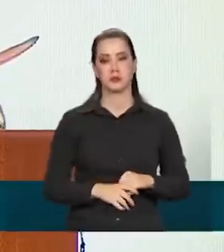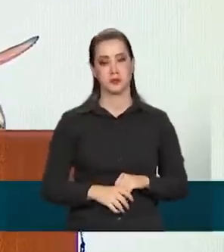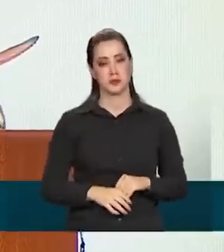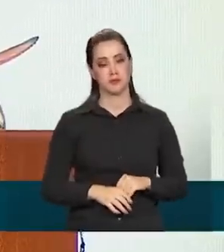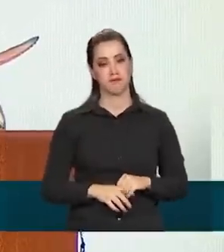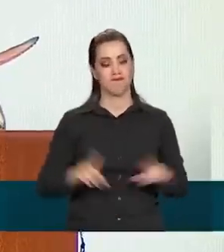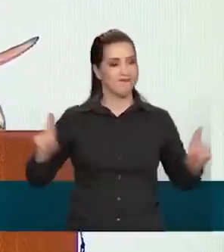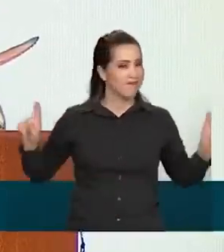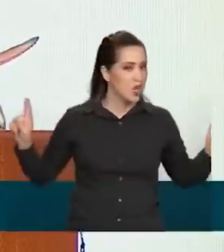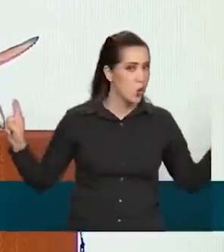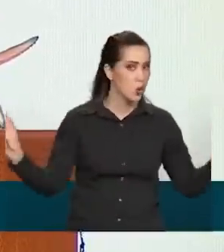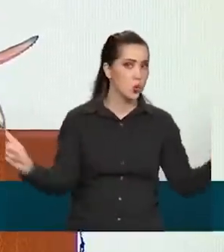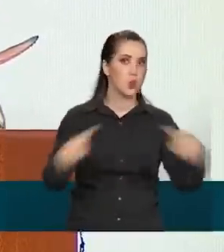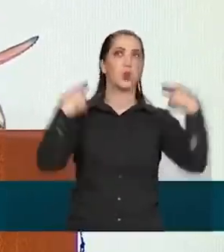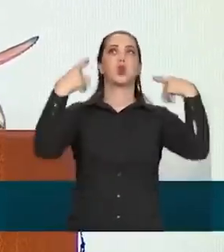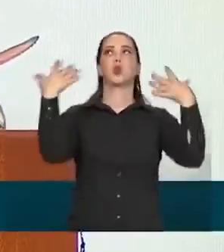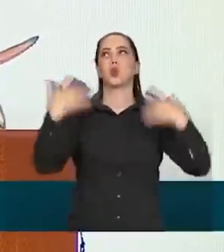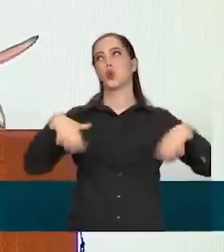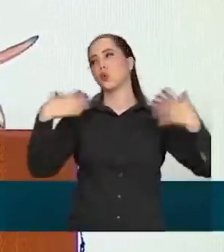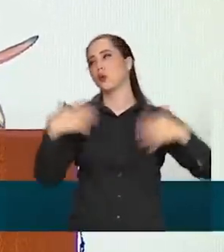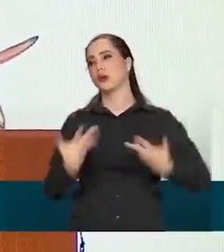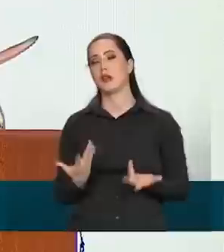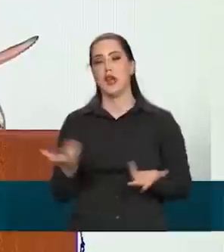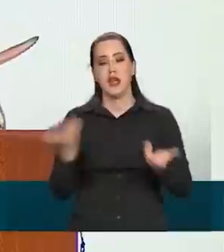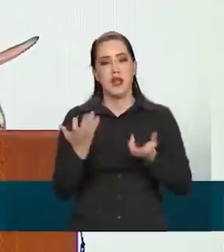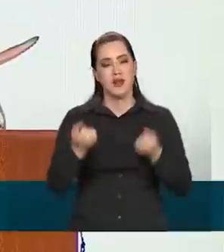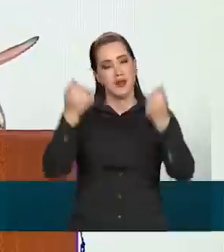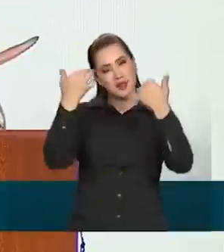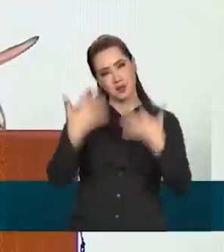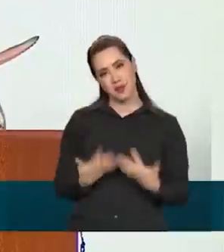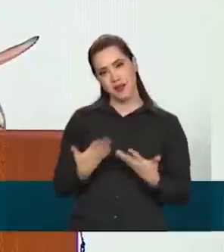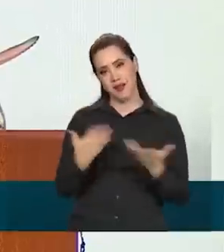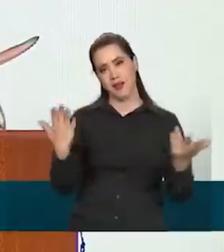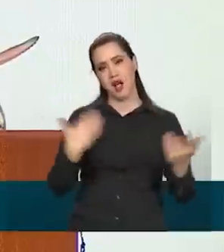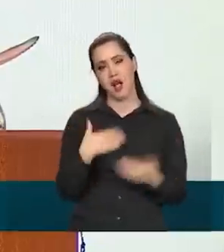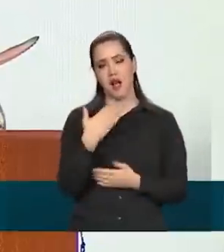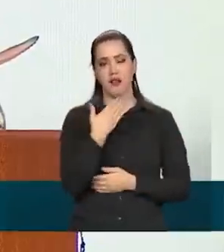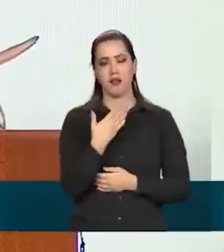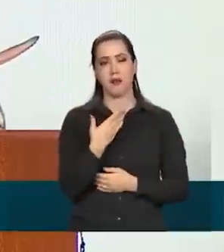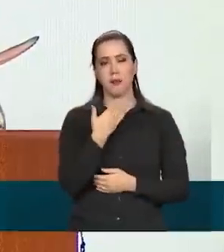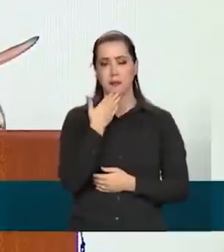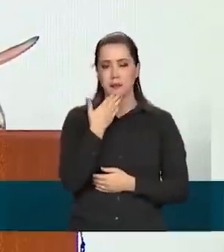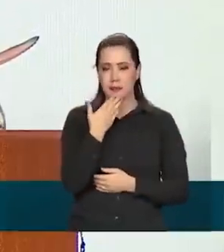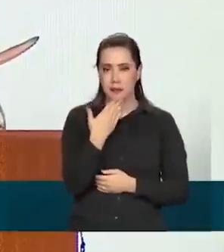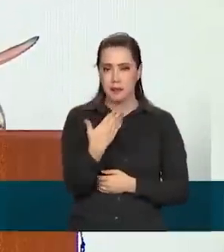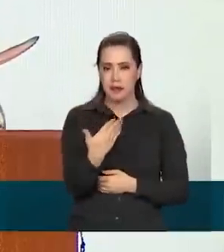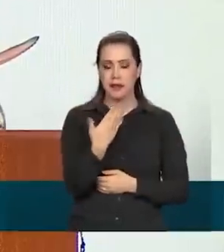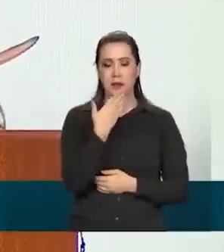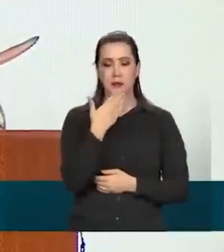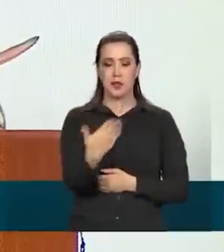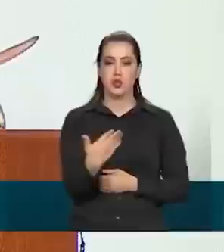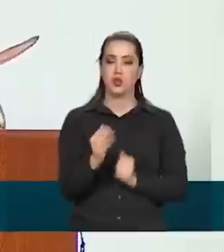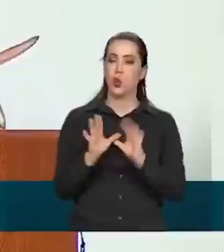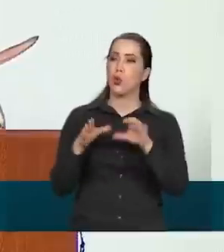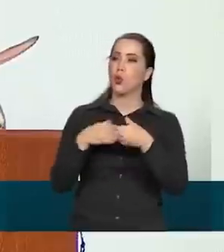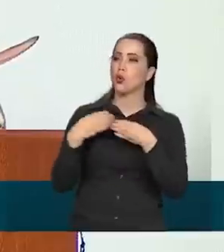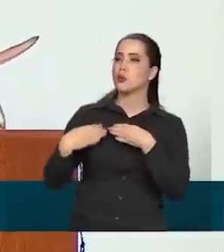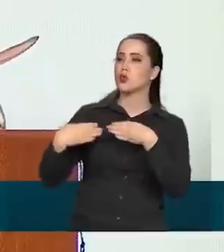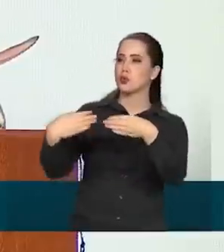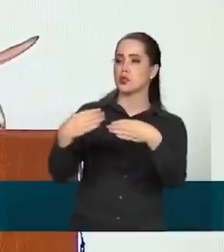Os desafios são tremendos e quero aqui deixar o meu pedido ao conjunto de ministras e